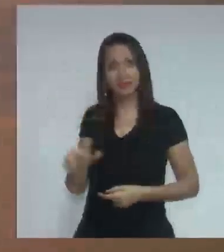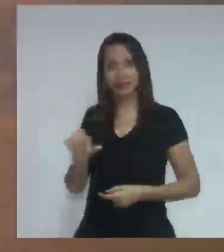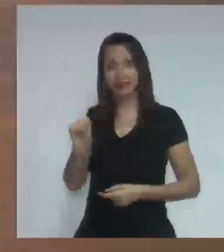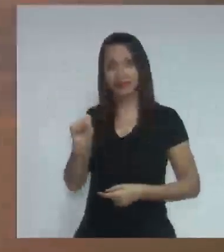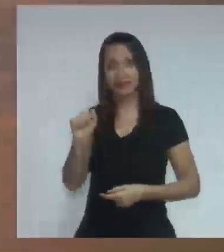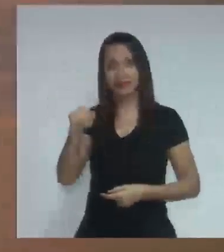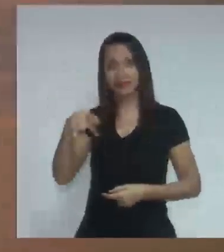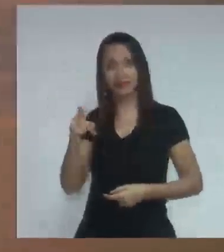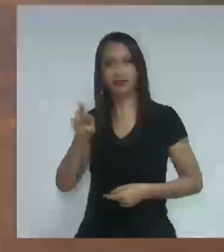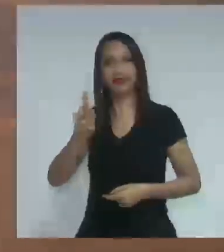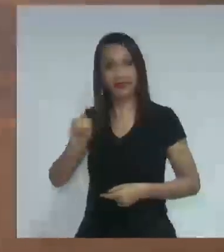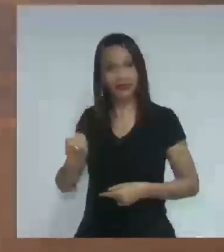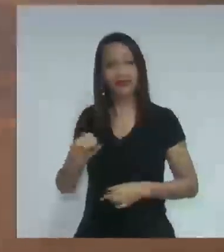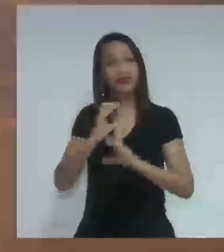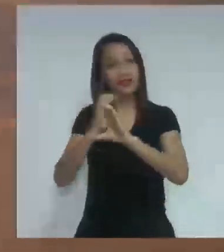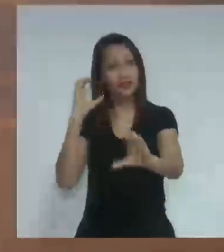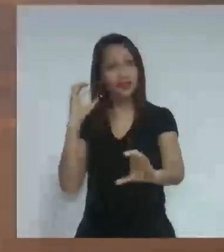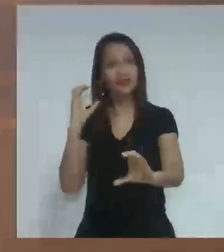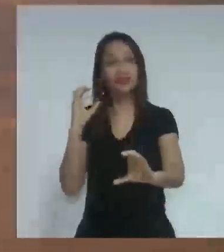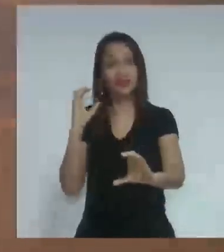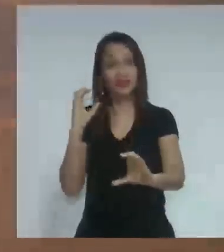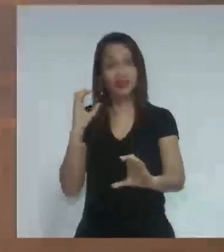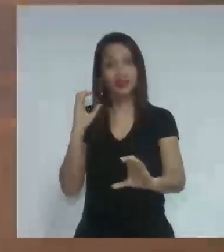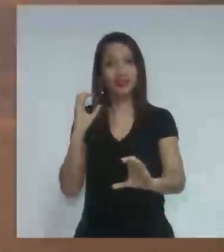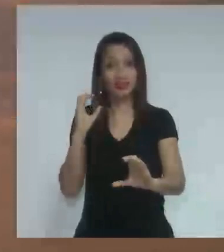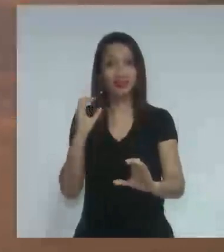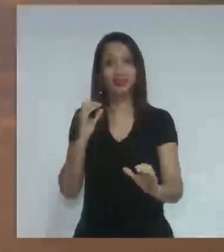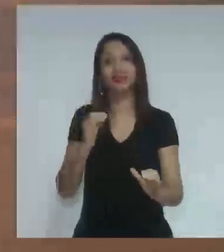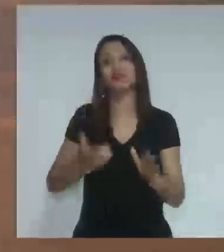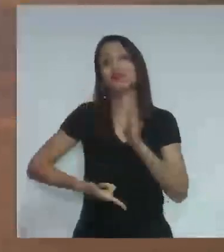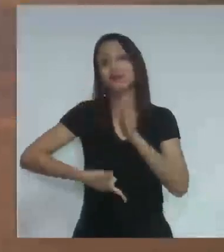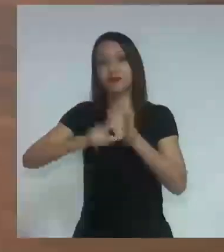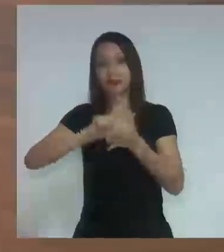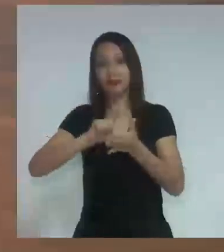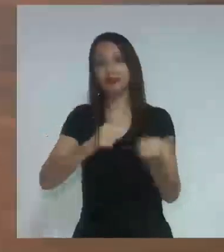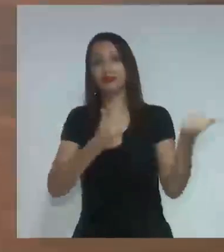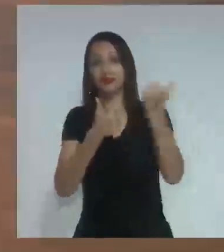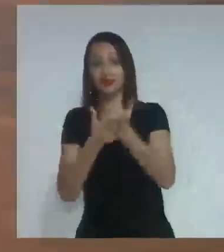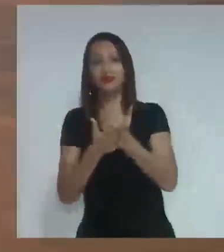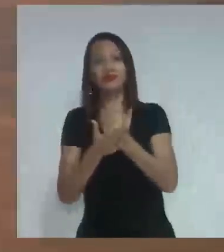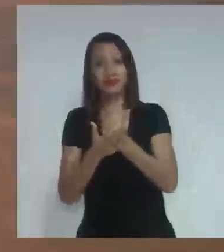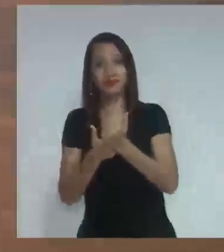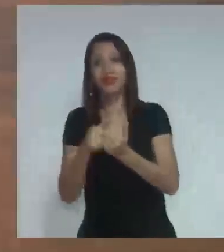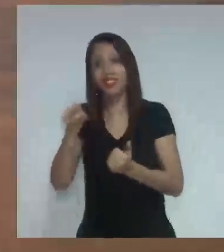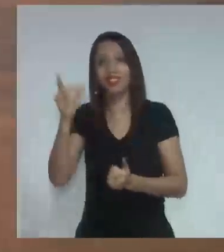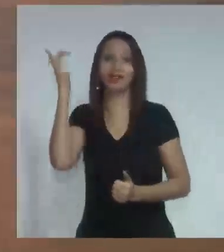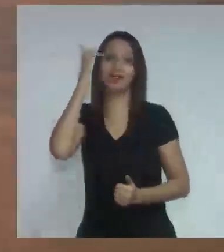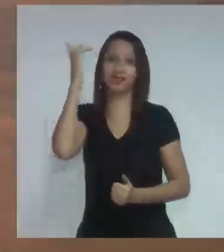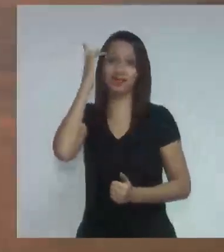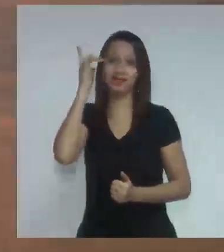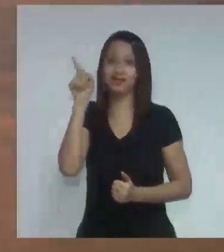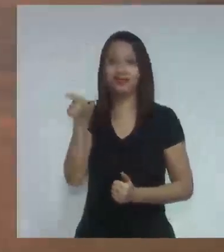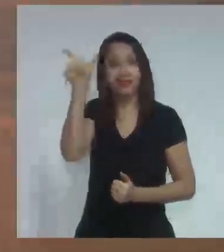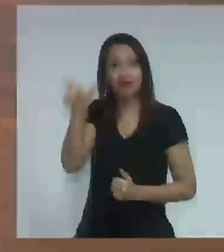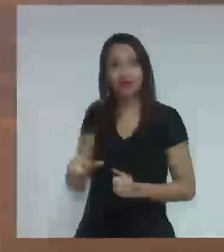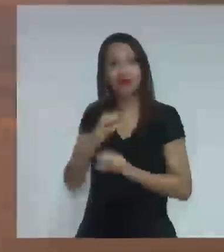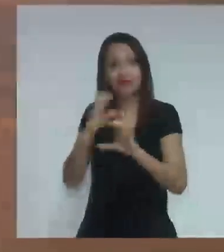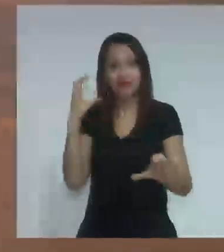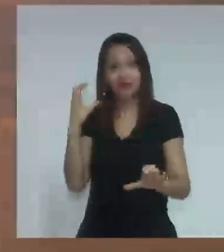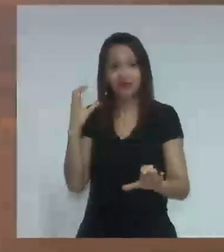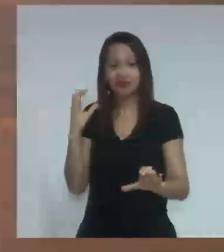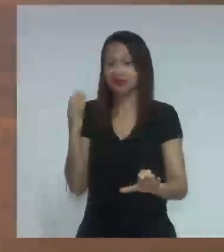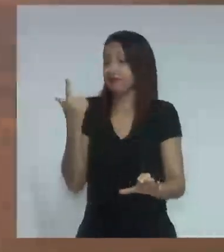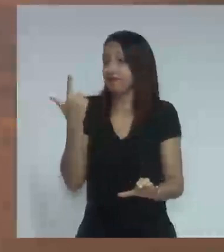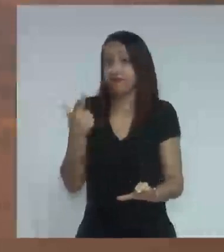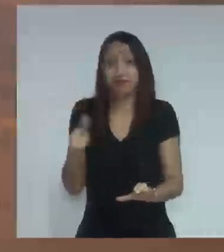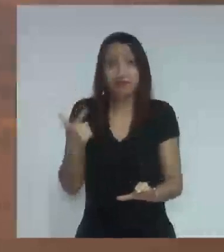ter pedido informações sobre a casa antes de representar o presidente da Câmara Municipal. Ele tem conhecimento, é engenheiro. Se não fosse